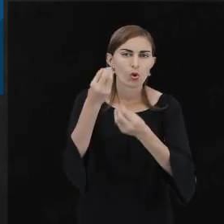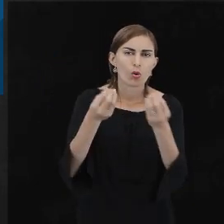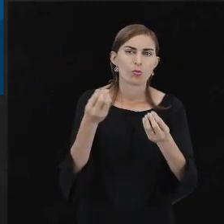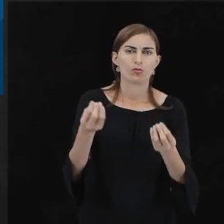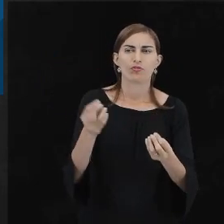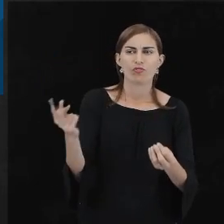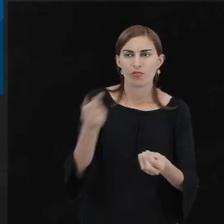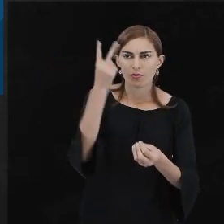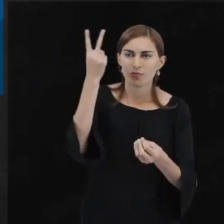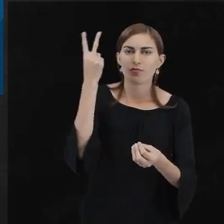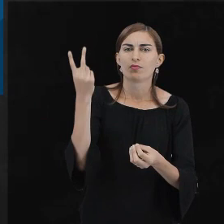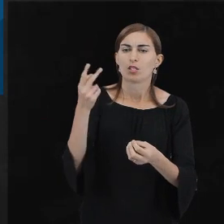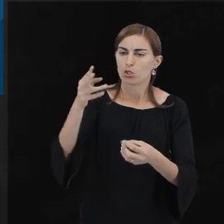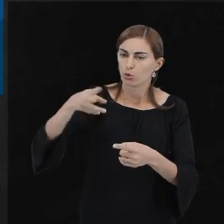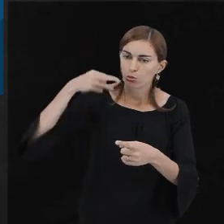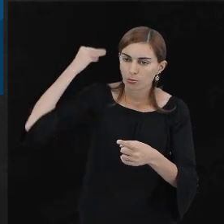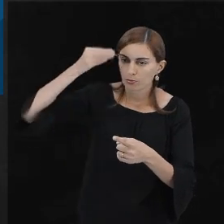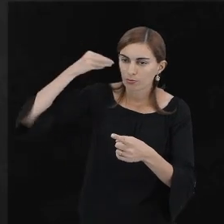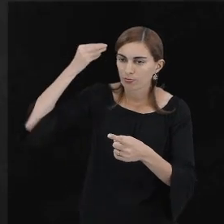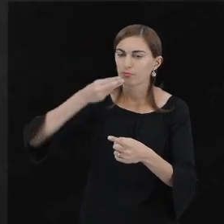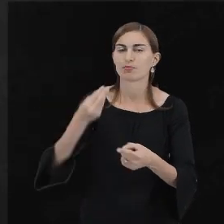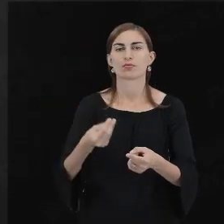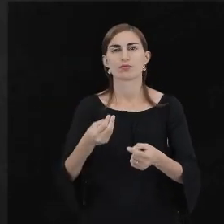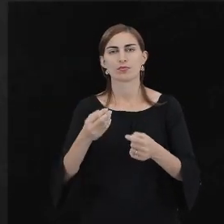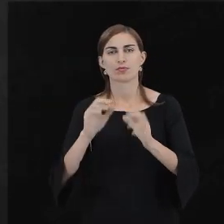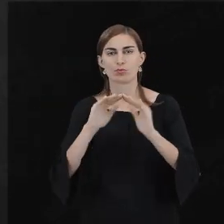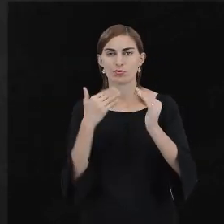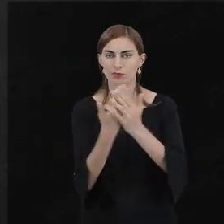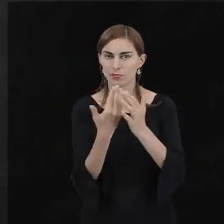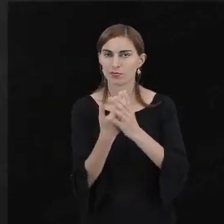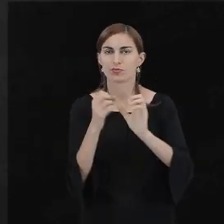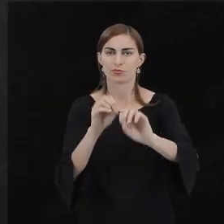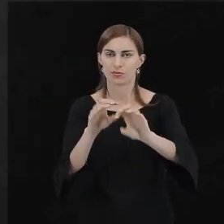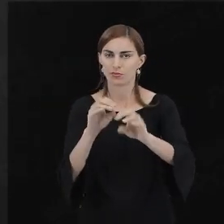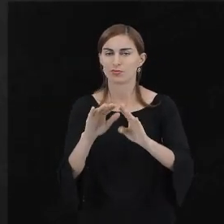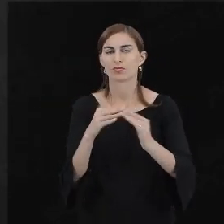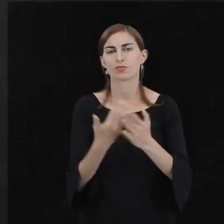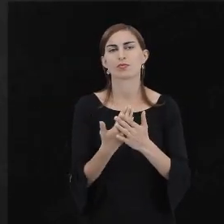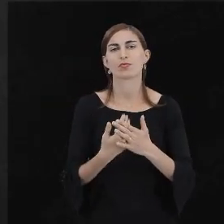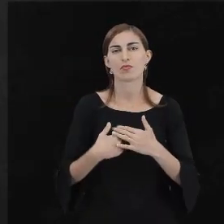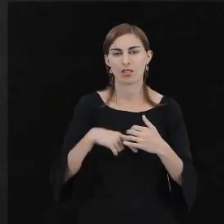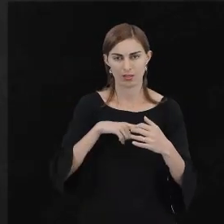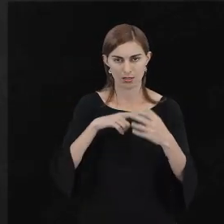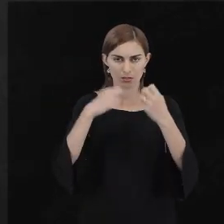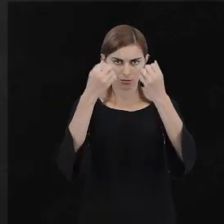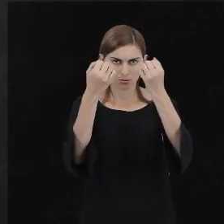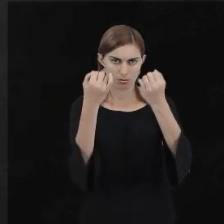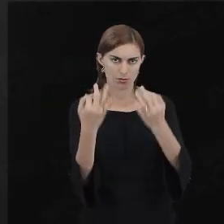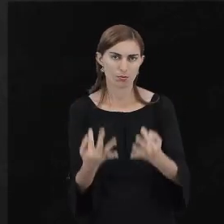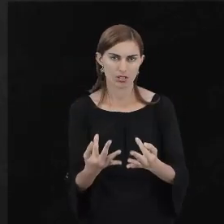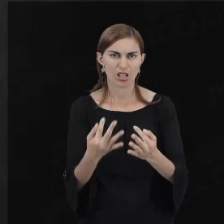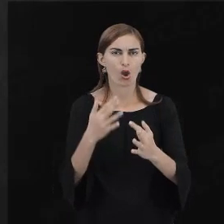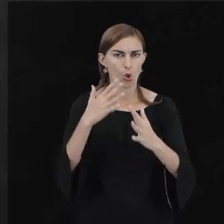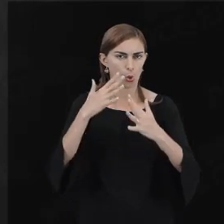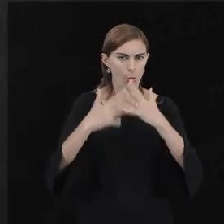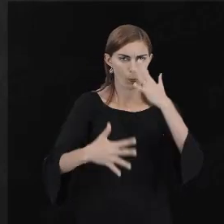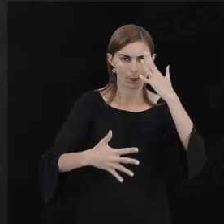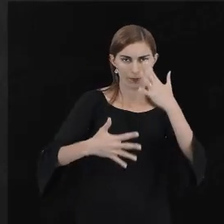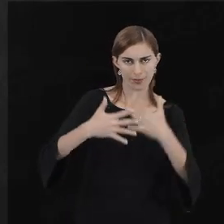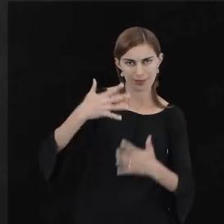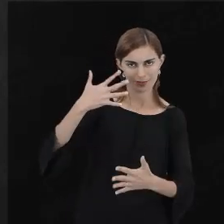valorizar as suas experiências para a educação escolar. Eu estou tentando explicar a complexidade dessa avaliação